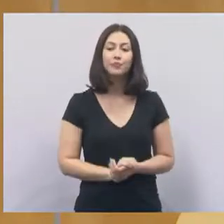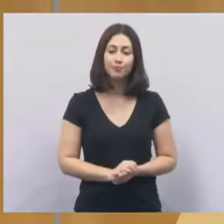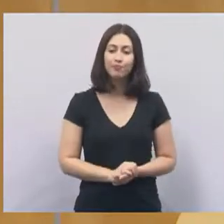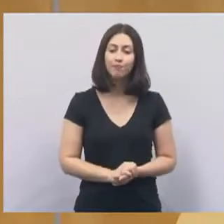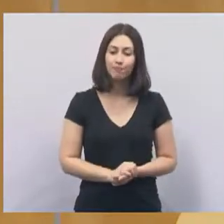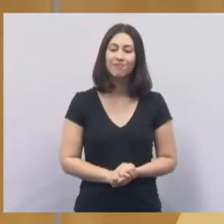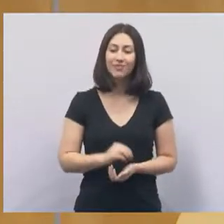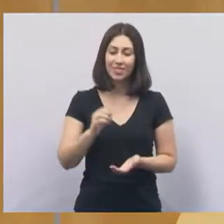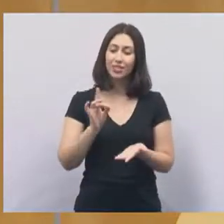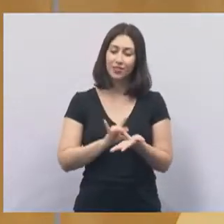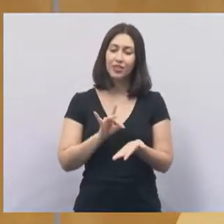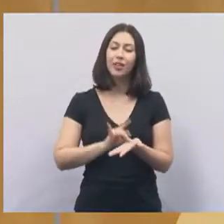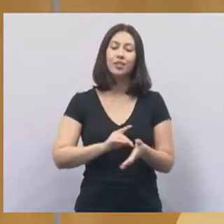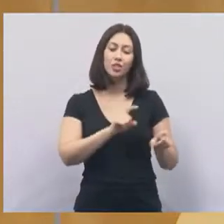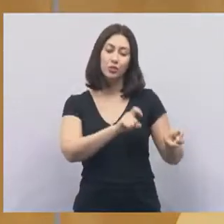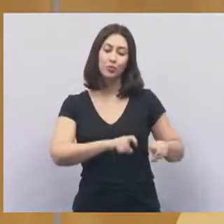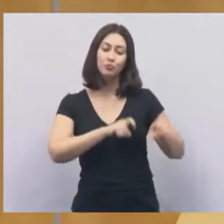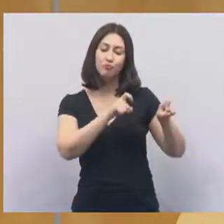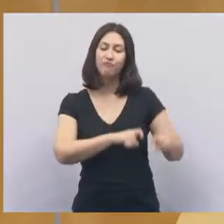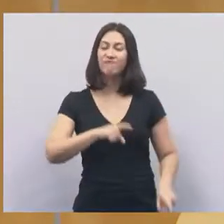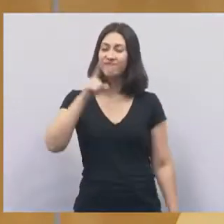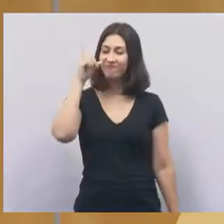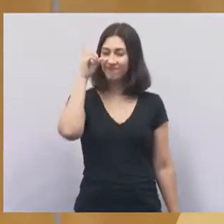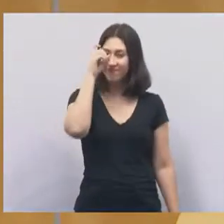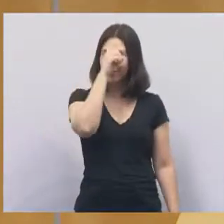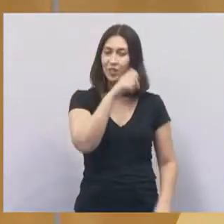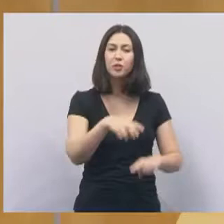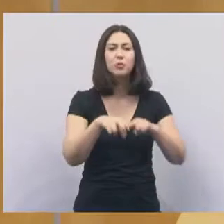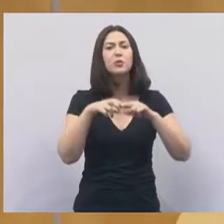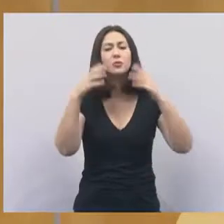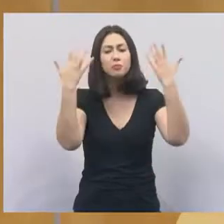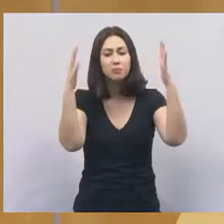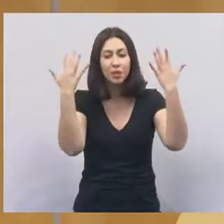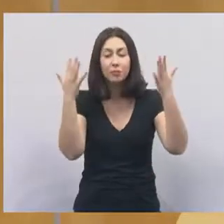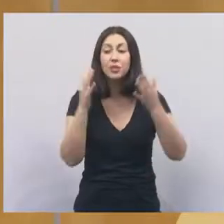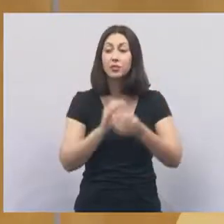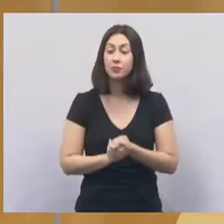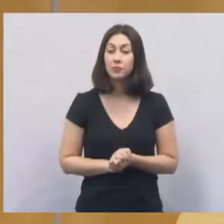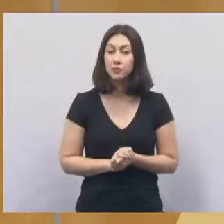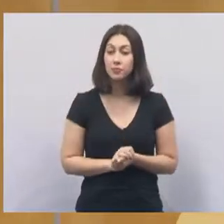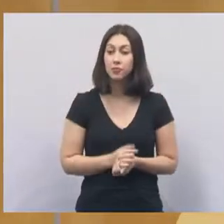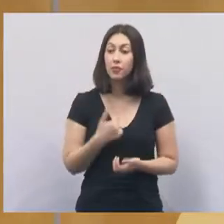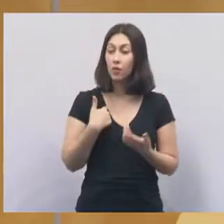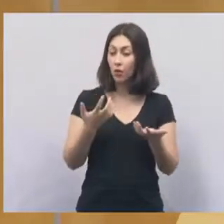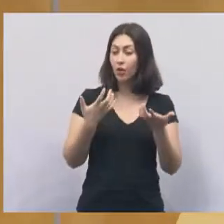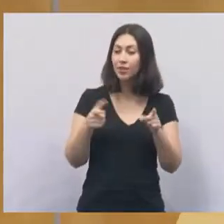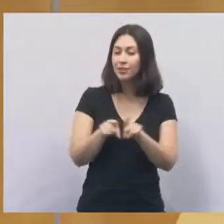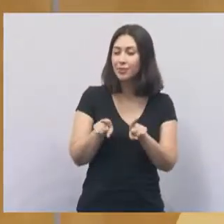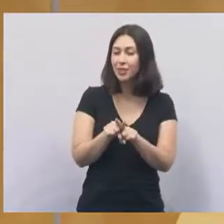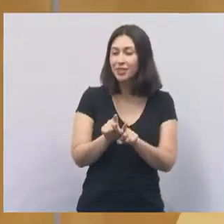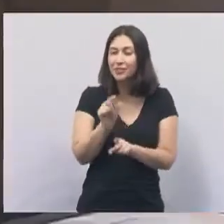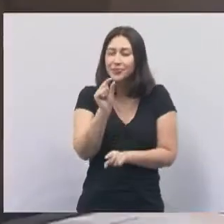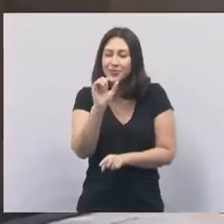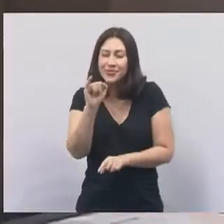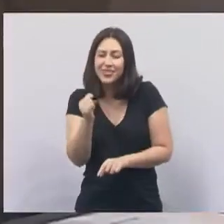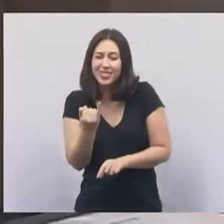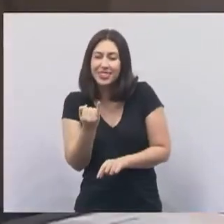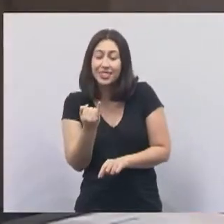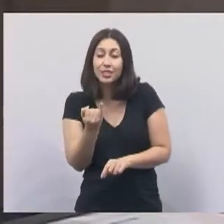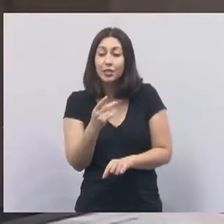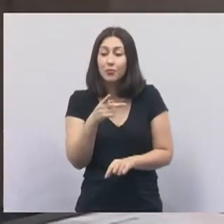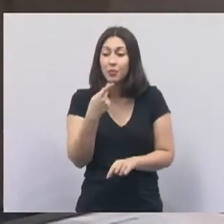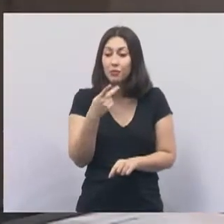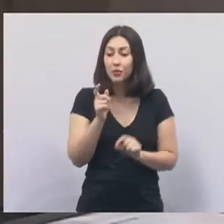muito complicado na zona rural Então parabéns pois ó eu queria até utilizar um pouquinho da sua fala para dizer